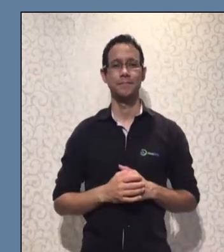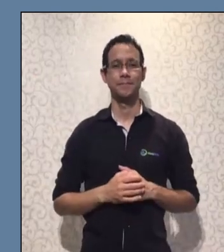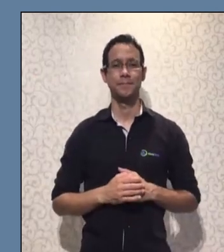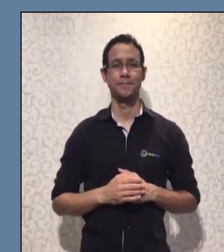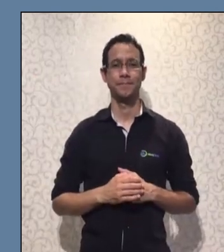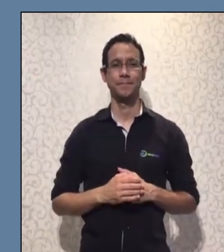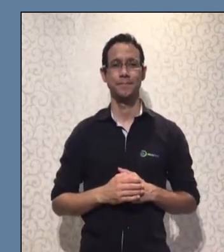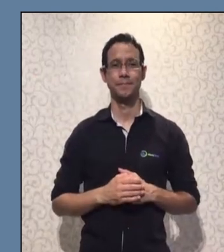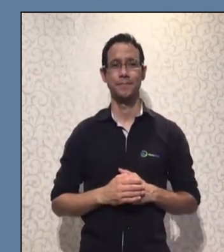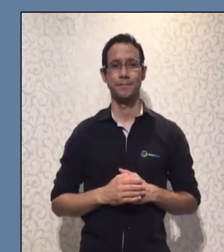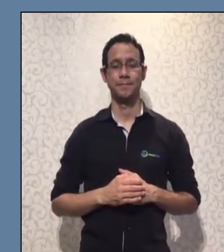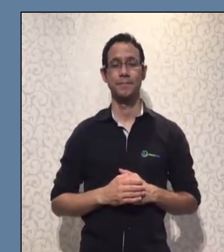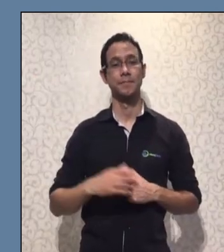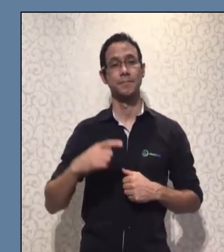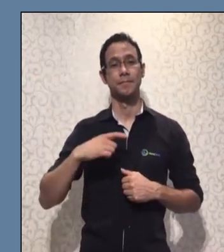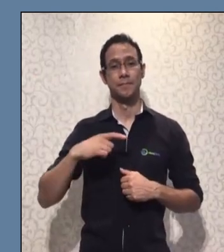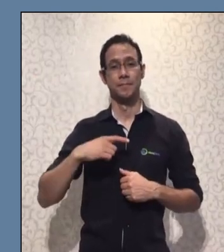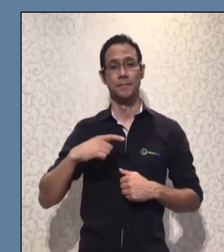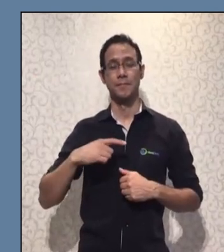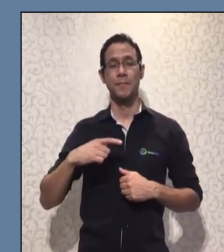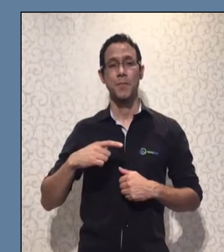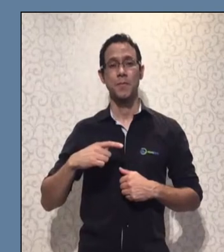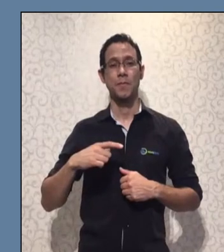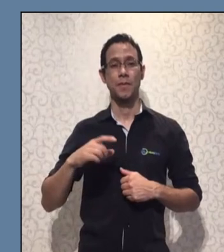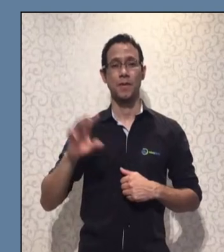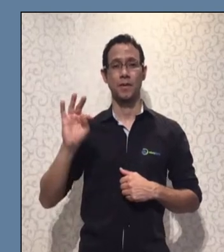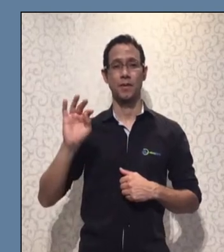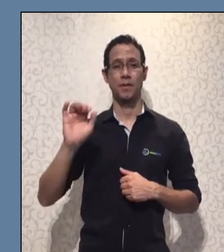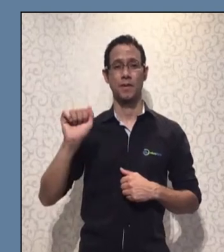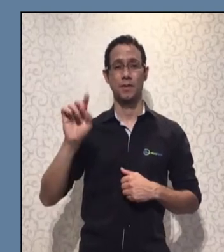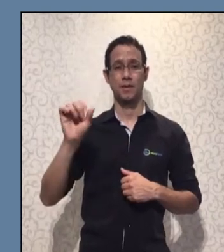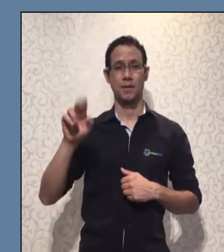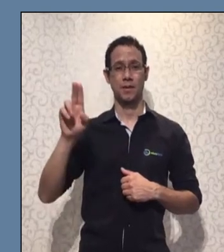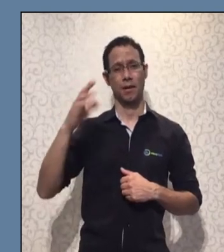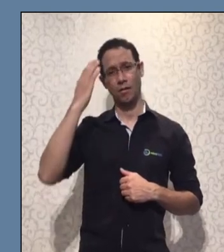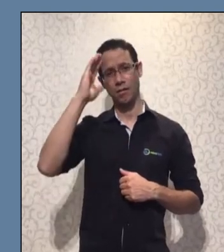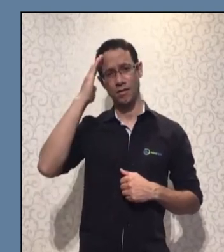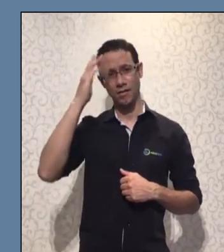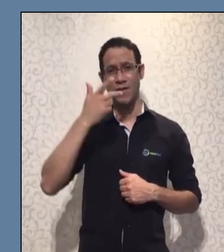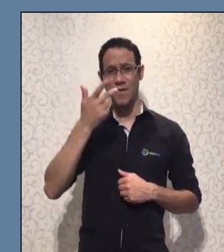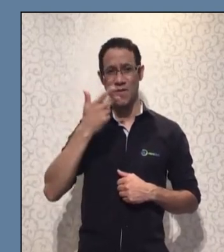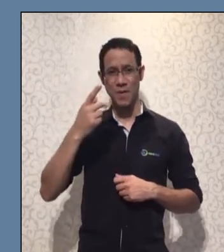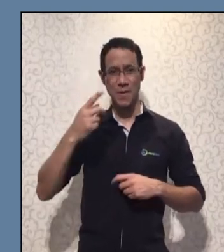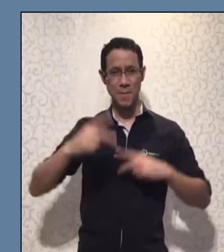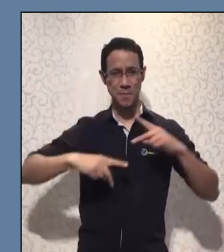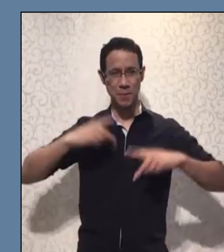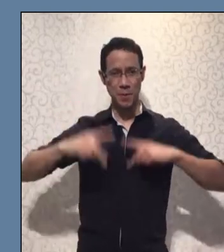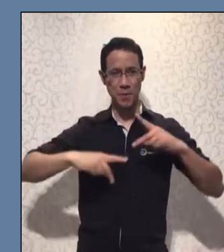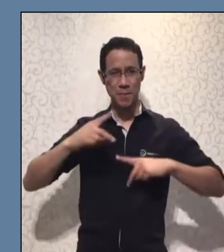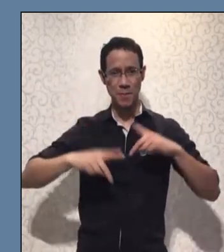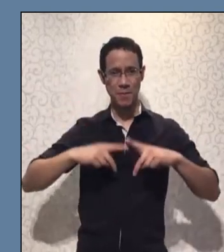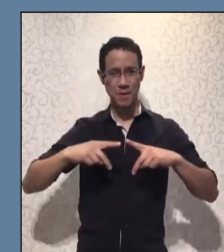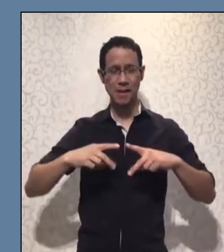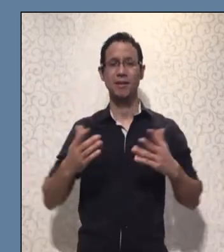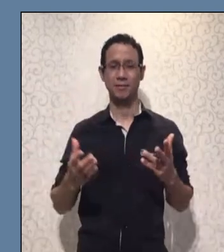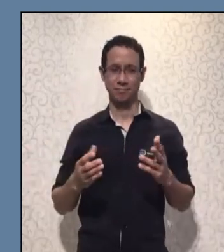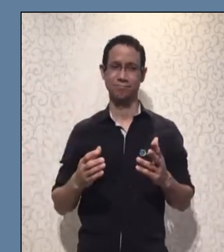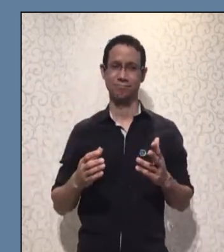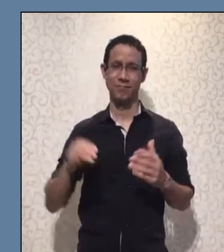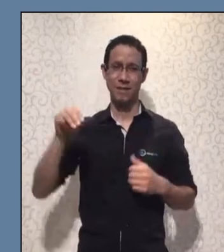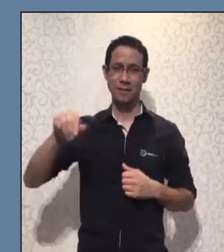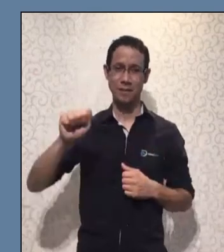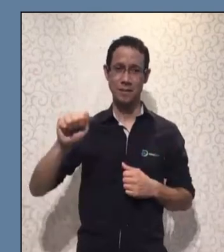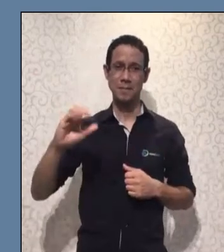Tadeu, eu entendo quando você diz dos públicos, né, Tadeu, mas eu não sei, o MAC, depois que ele